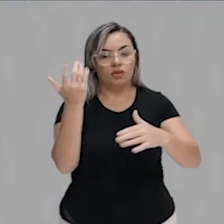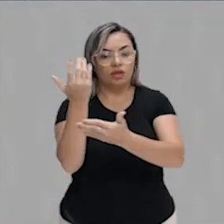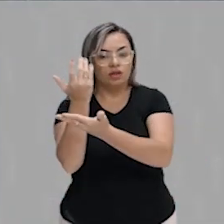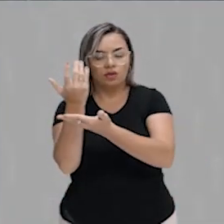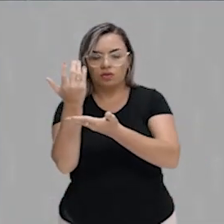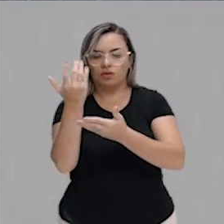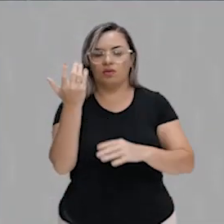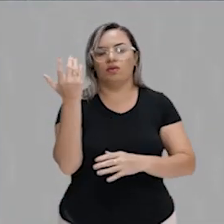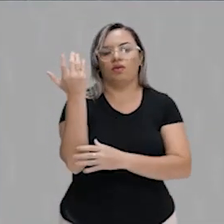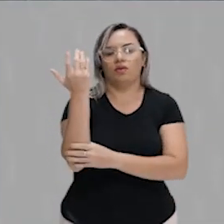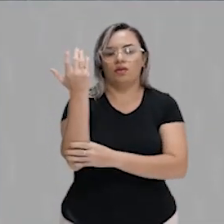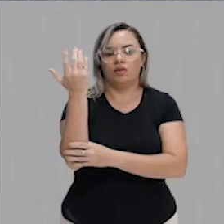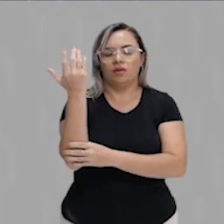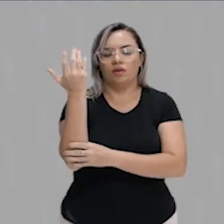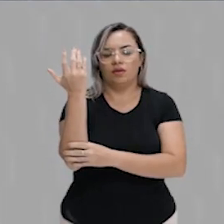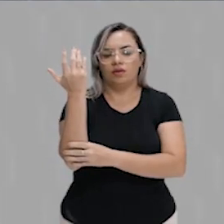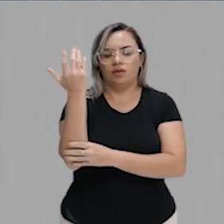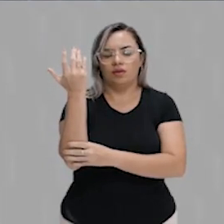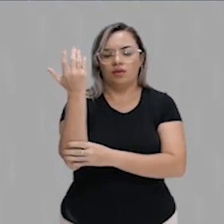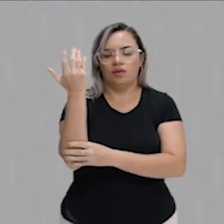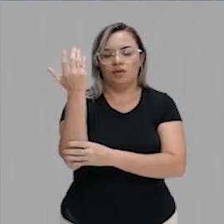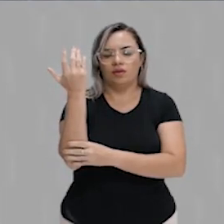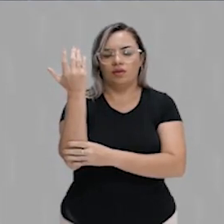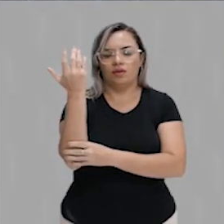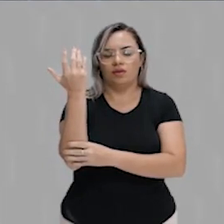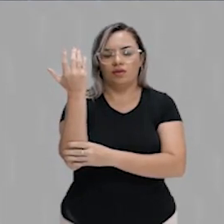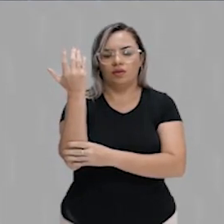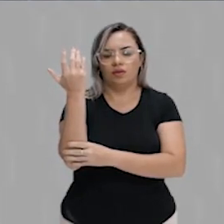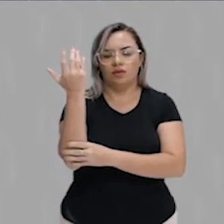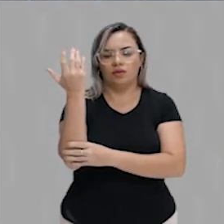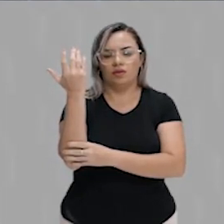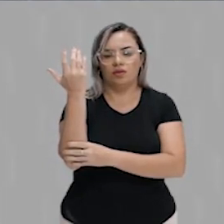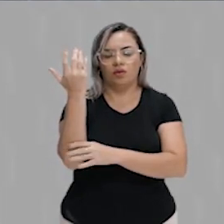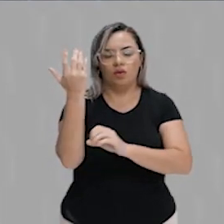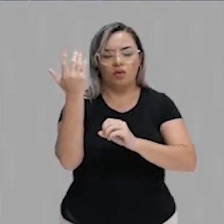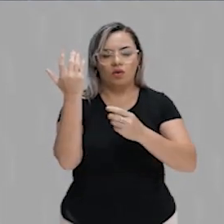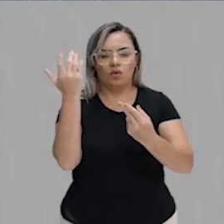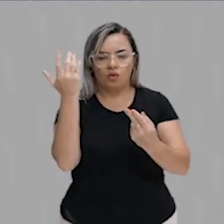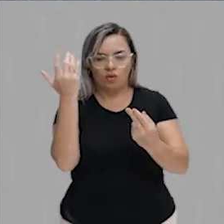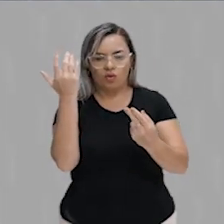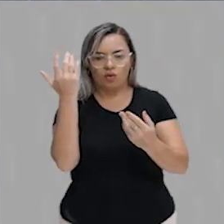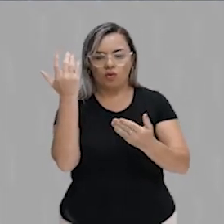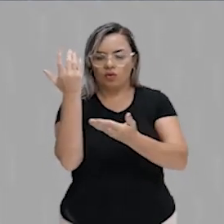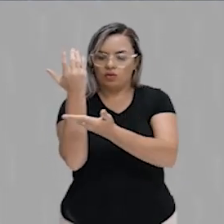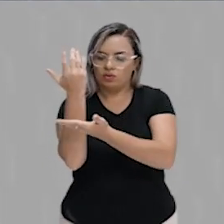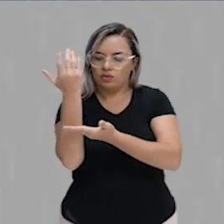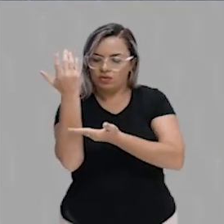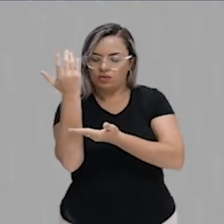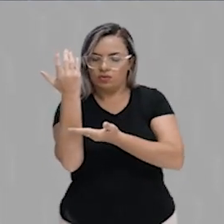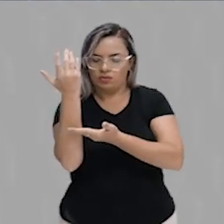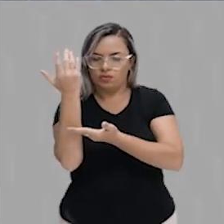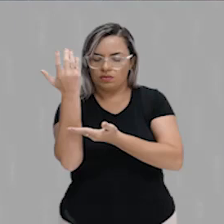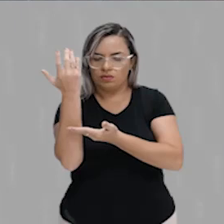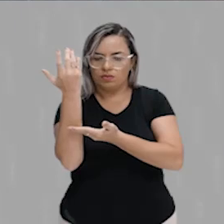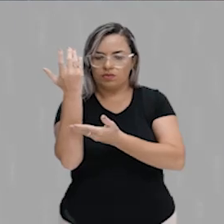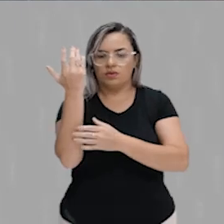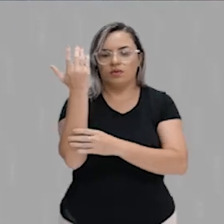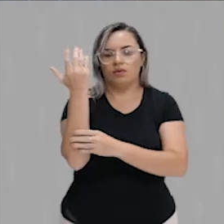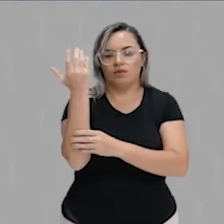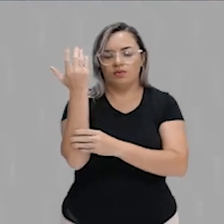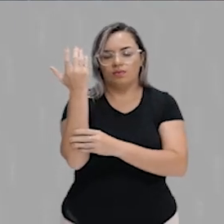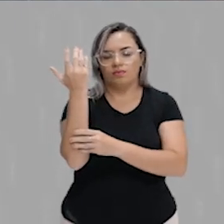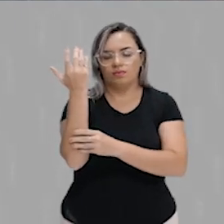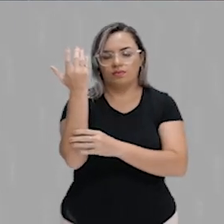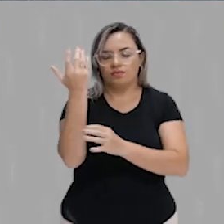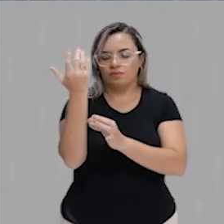vai produzir a auxina, e a auxina ela vai inibir vai fazer com que essas